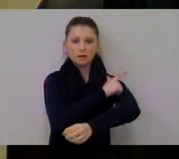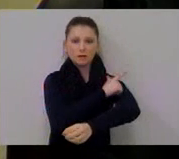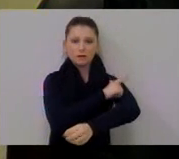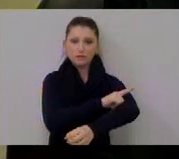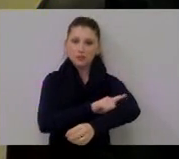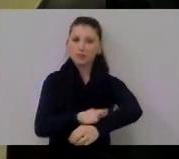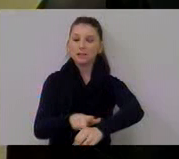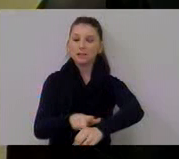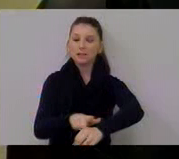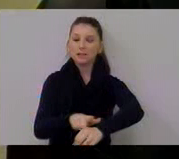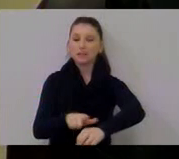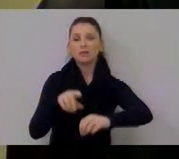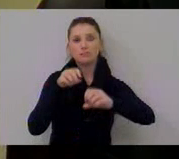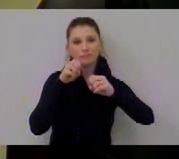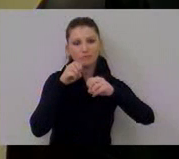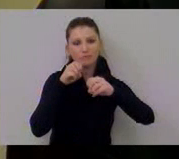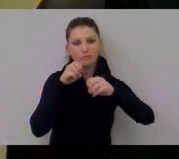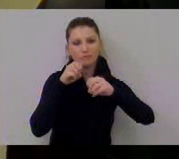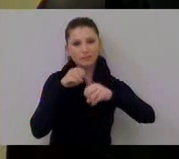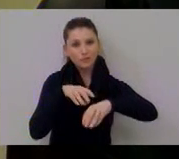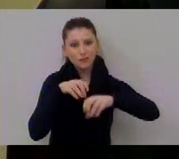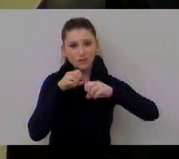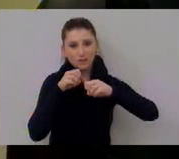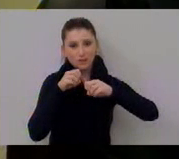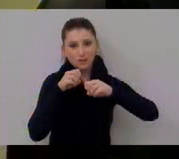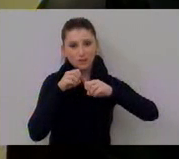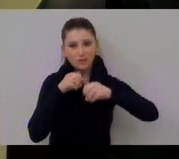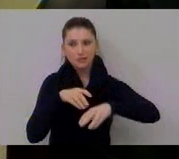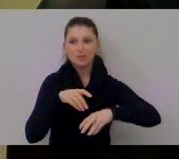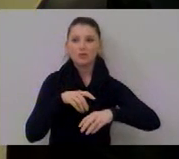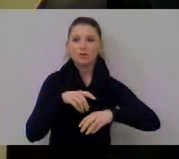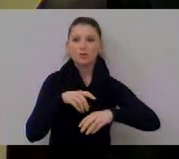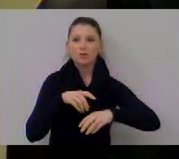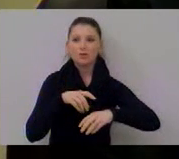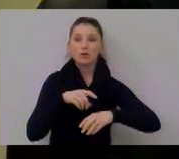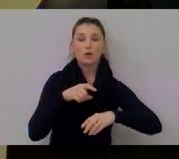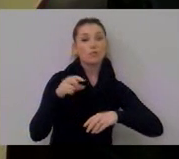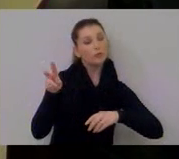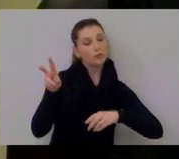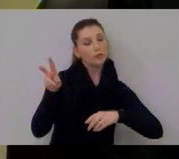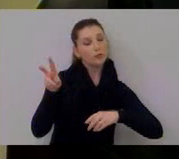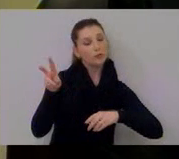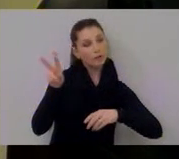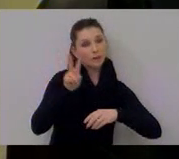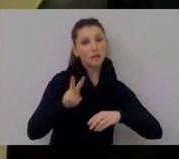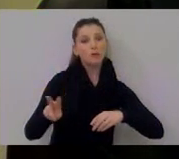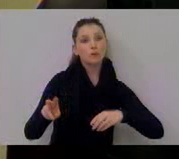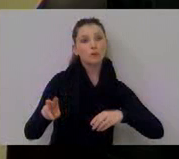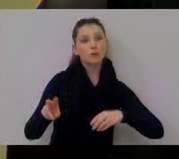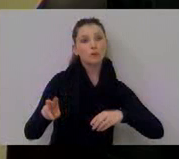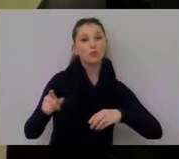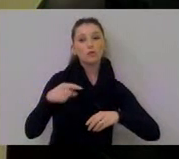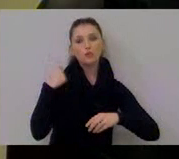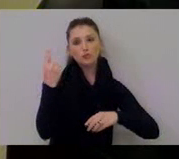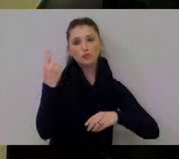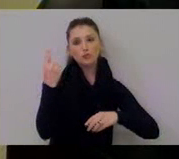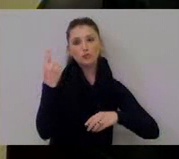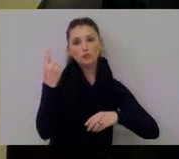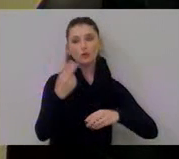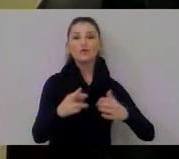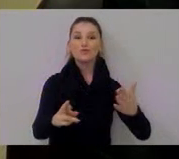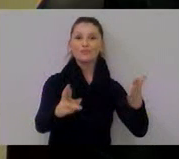Vocês são os nossos representantes. E nós queremos